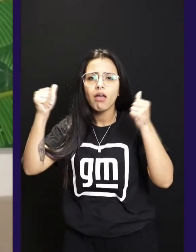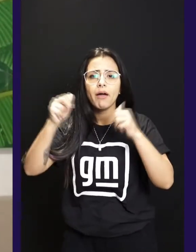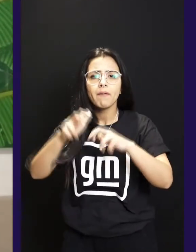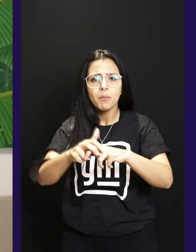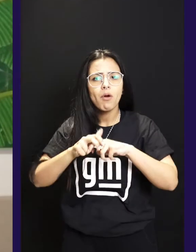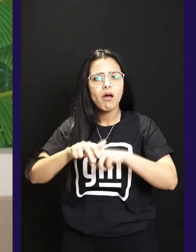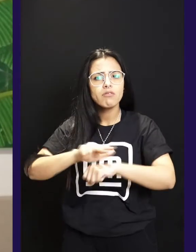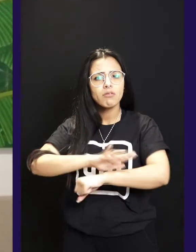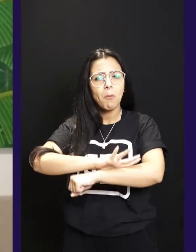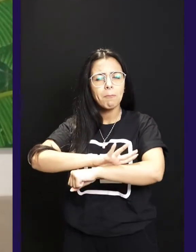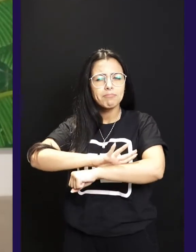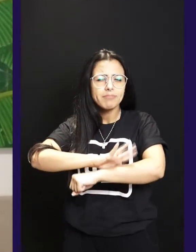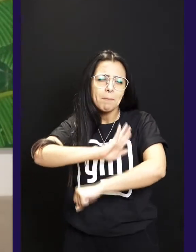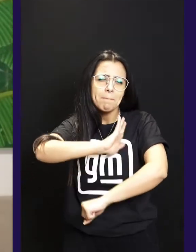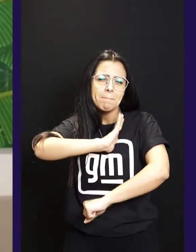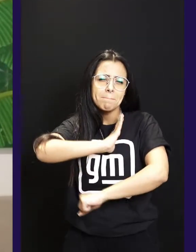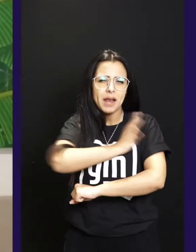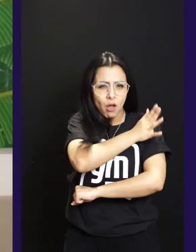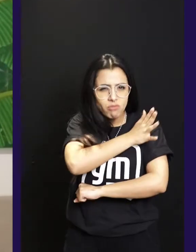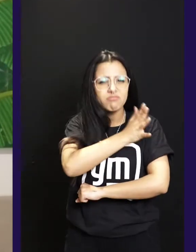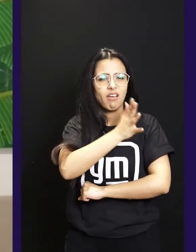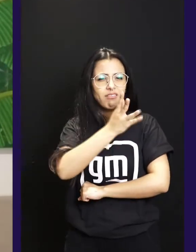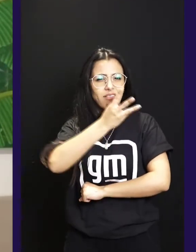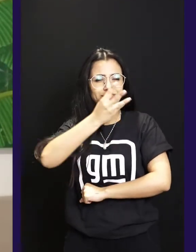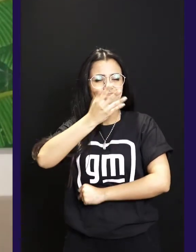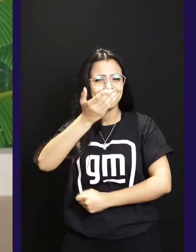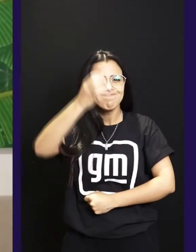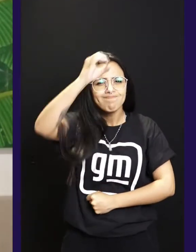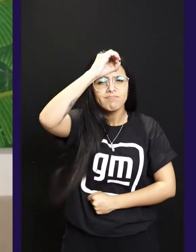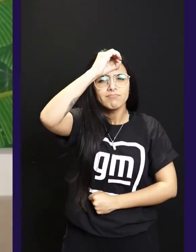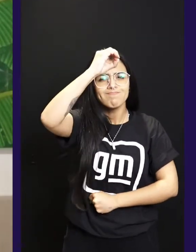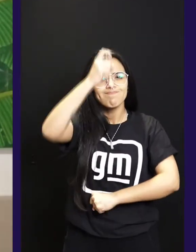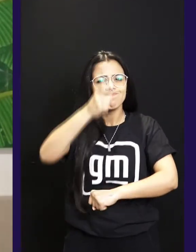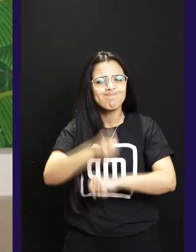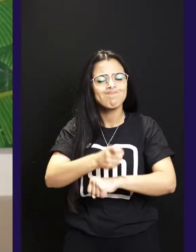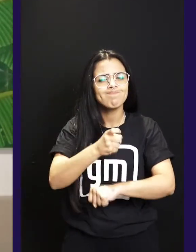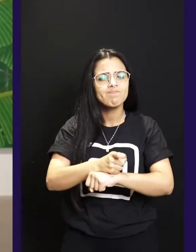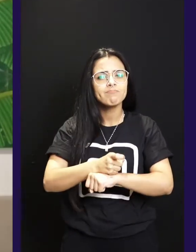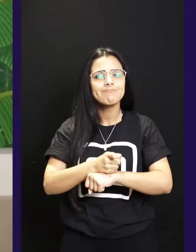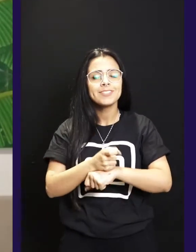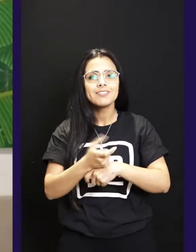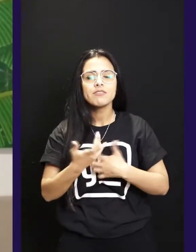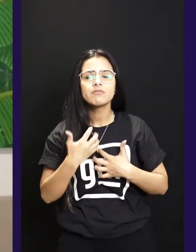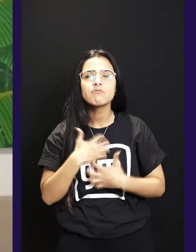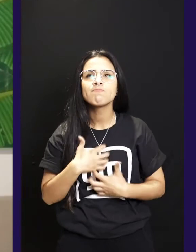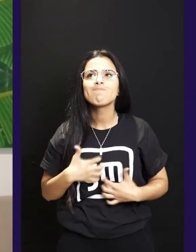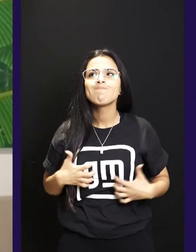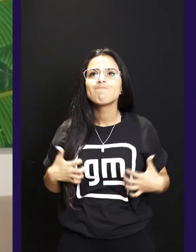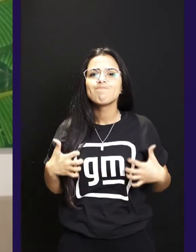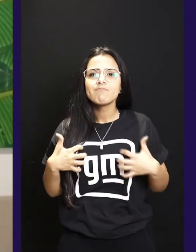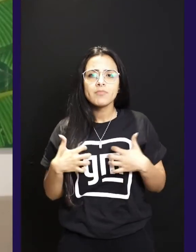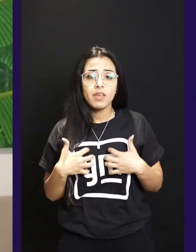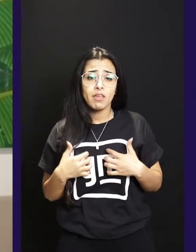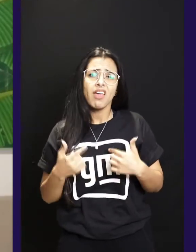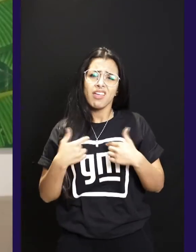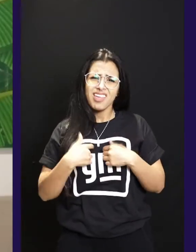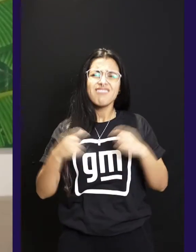Não, essa foi minha. Assim, eu poderia ficar o dia inteiro aqui falando de situações